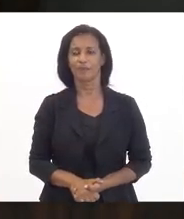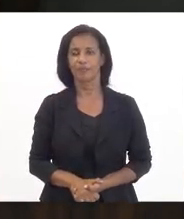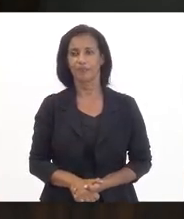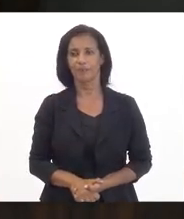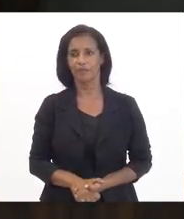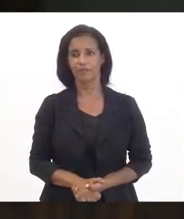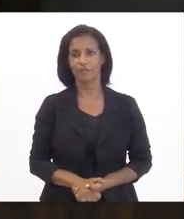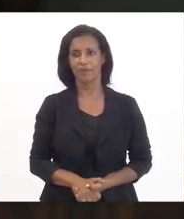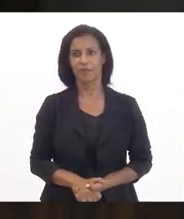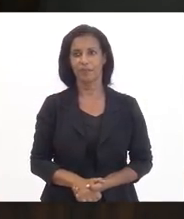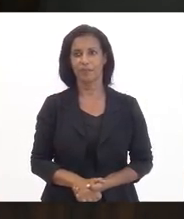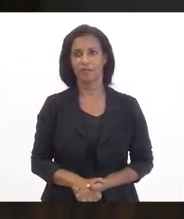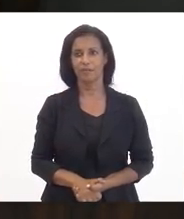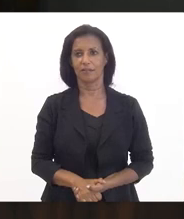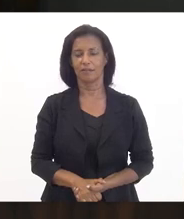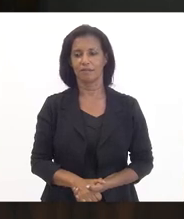presidente.